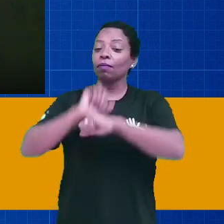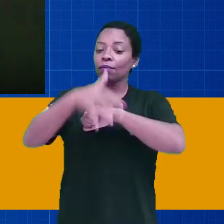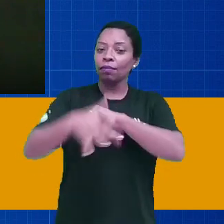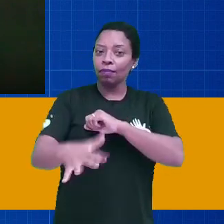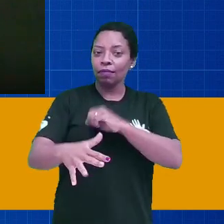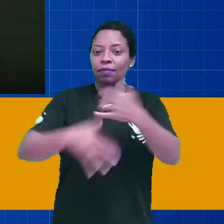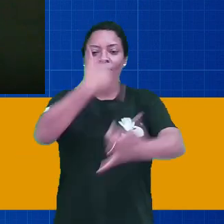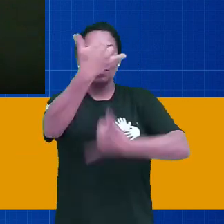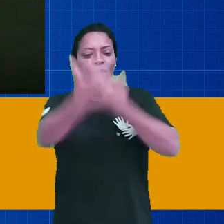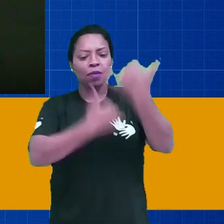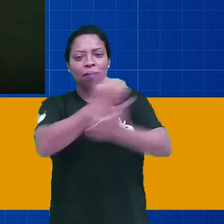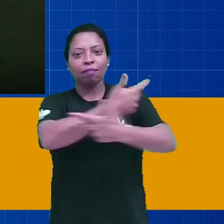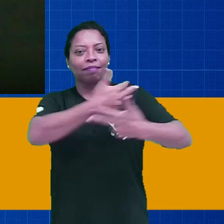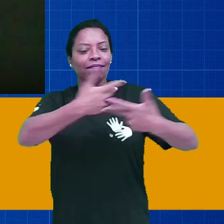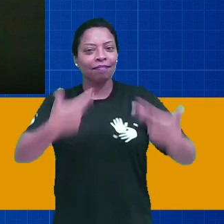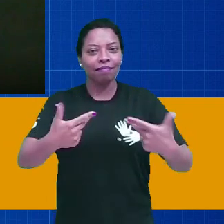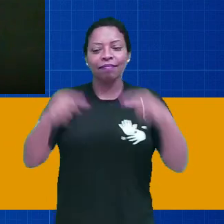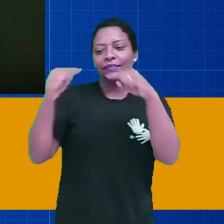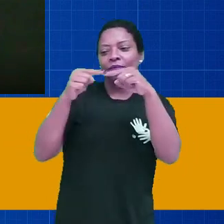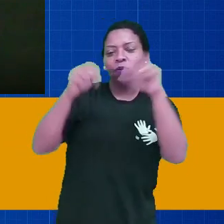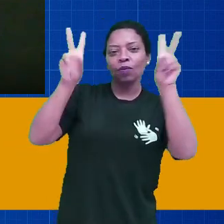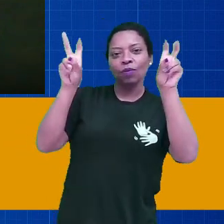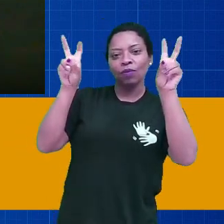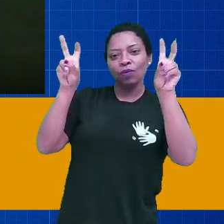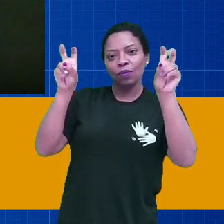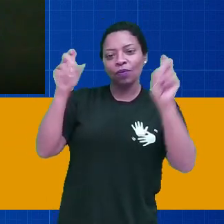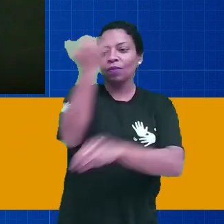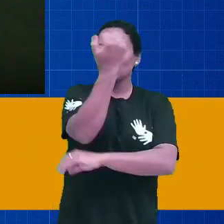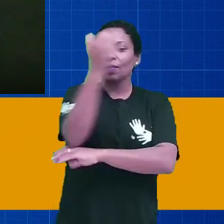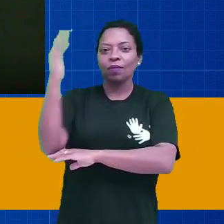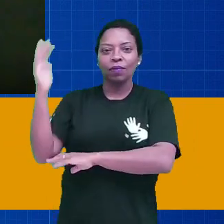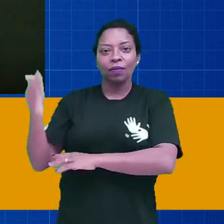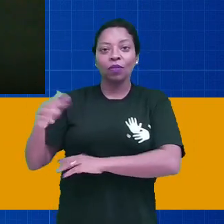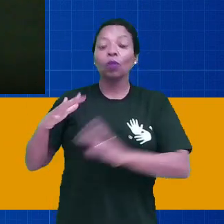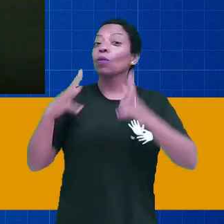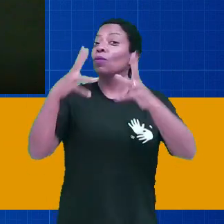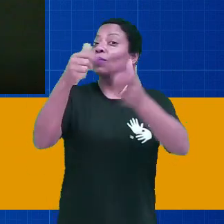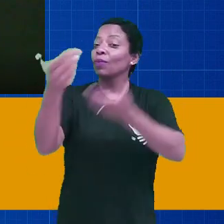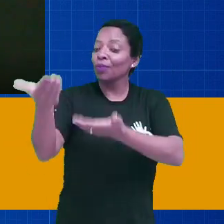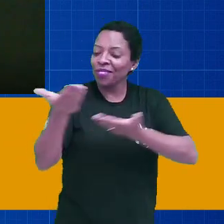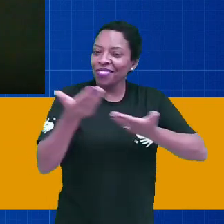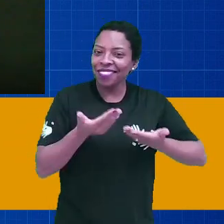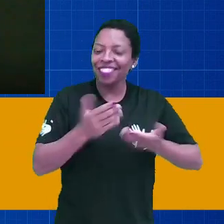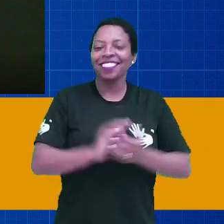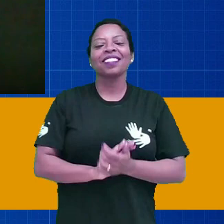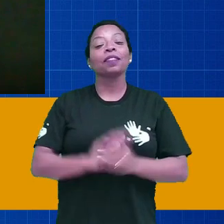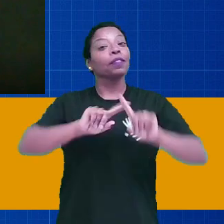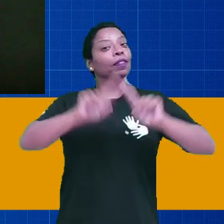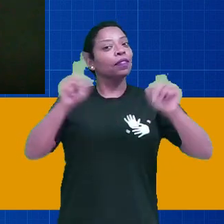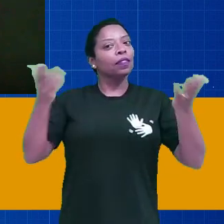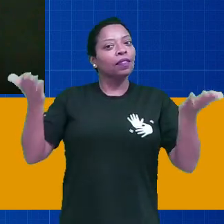atividades lúdicas referentes às questões ambientais. Estão todos convidados. Portanto, hoje